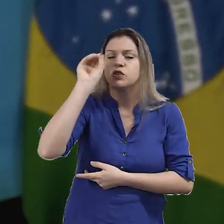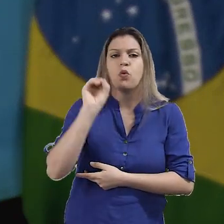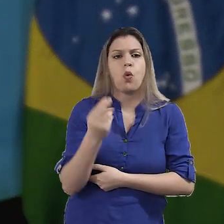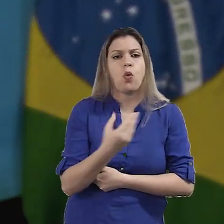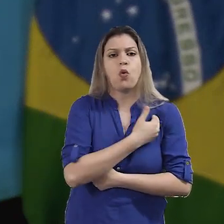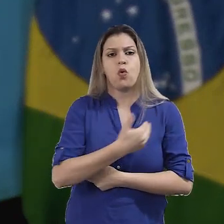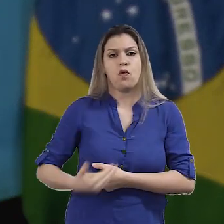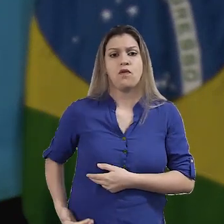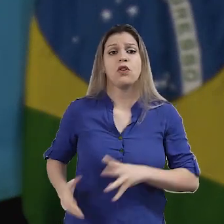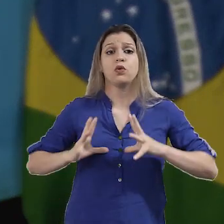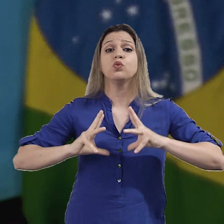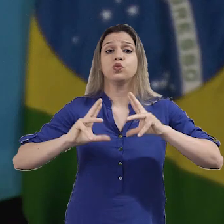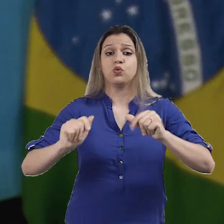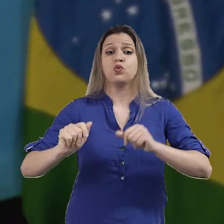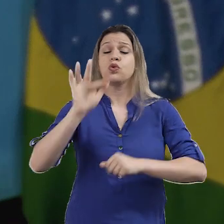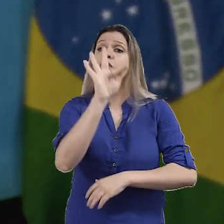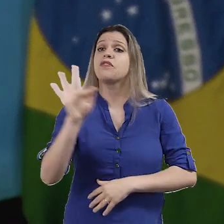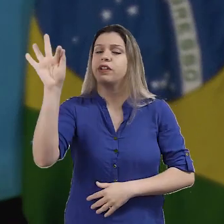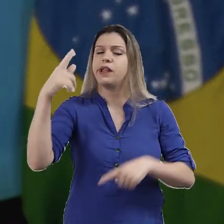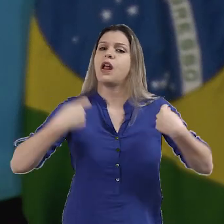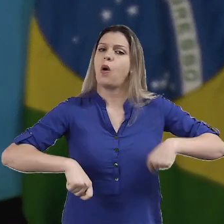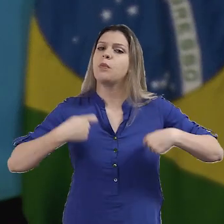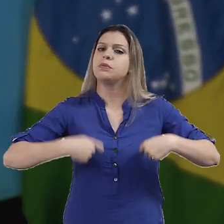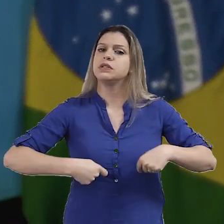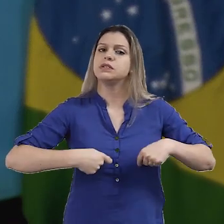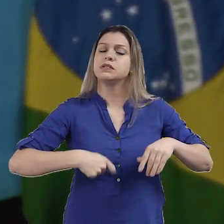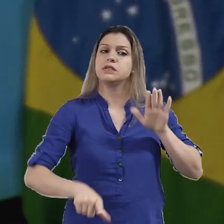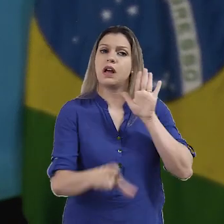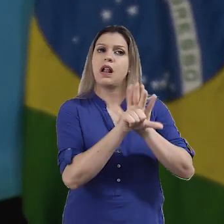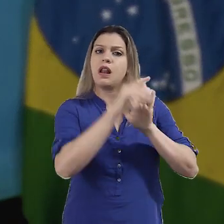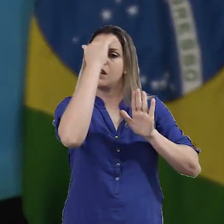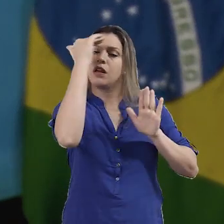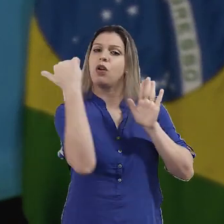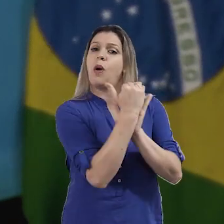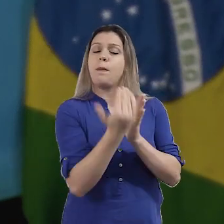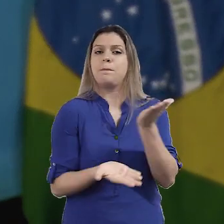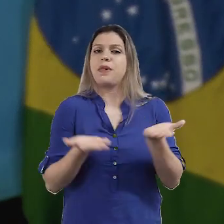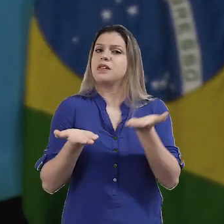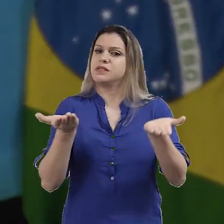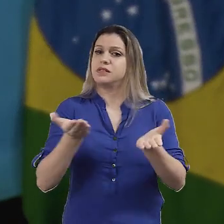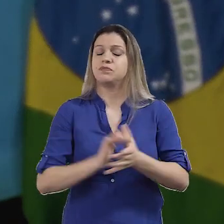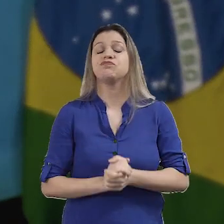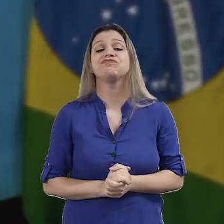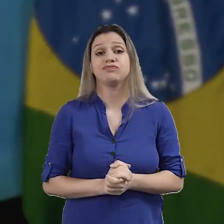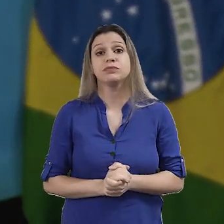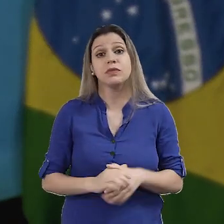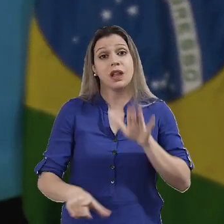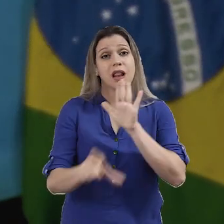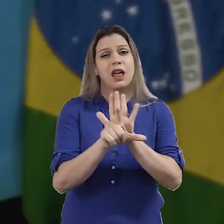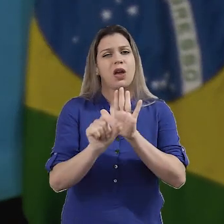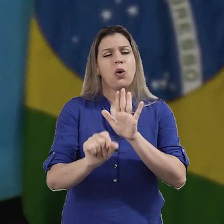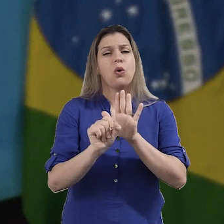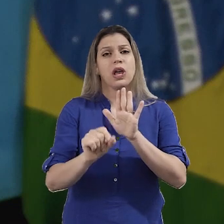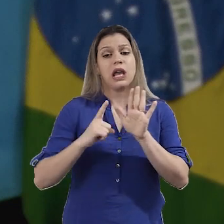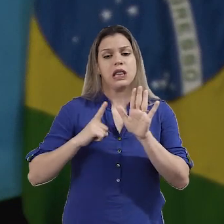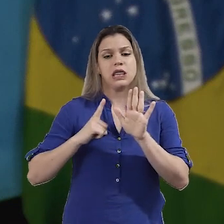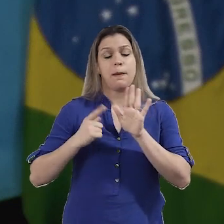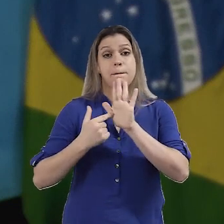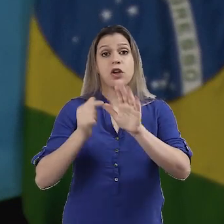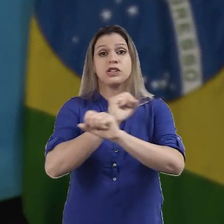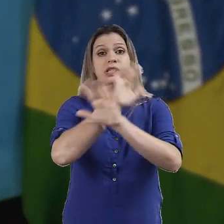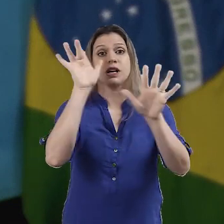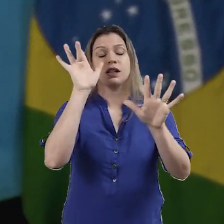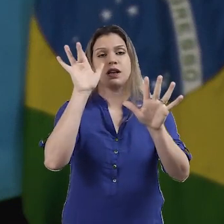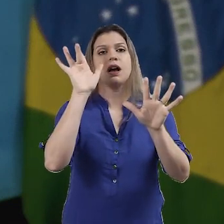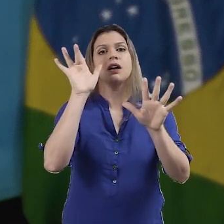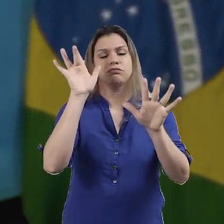municipal, estadual e da União, precisa cumprir a lei de licitações. E essa lei traz a